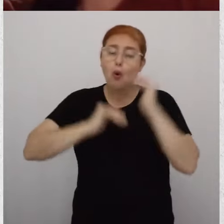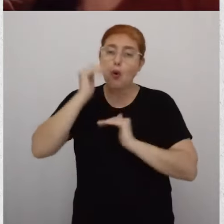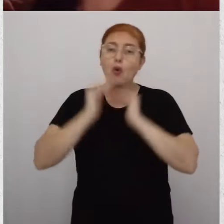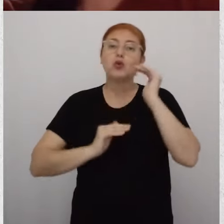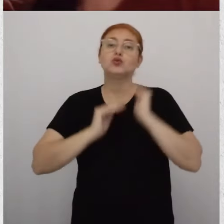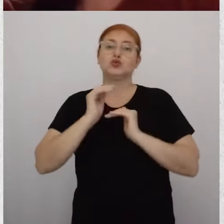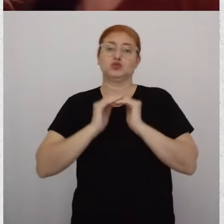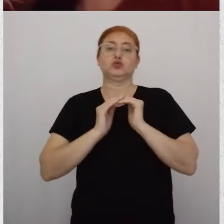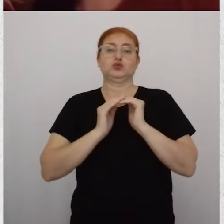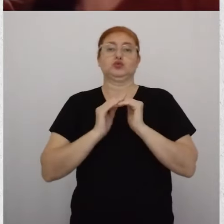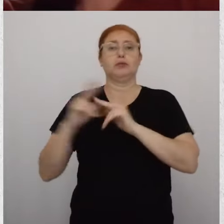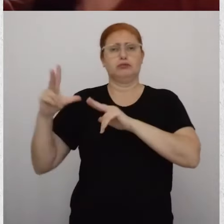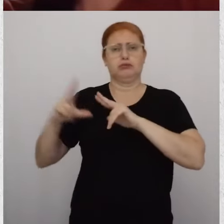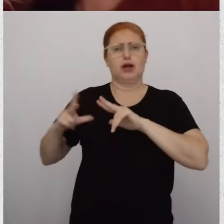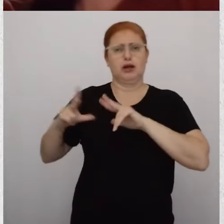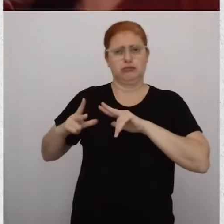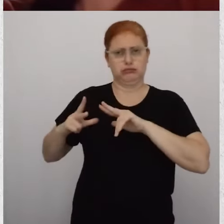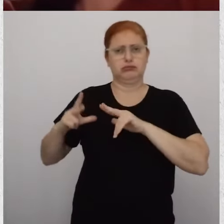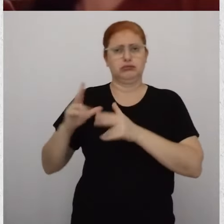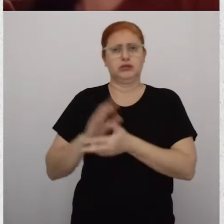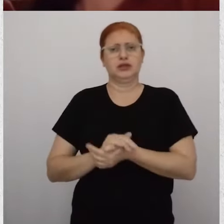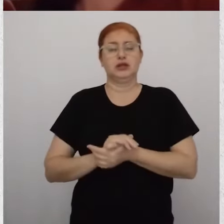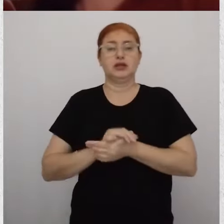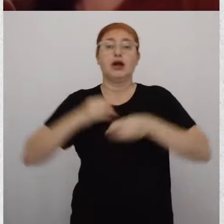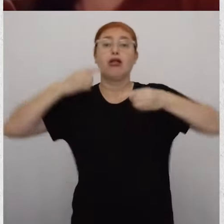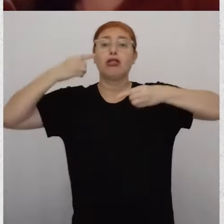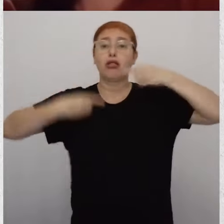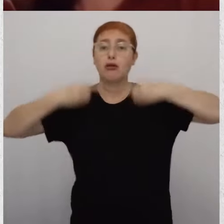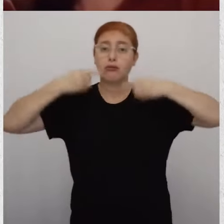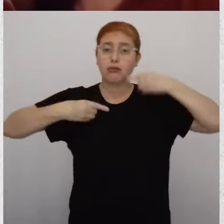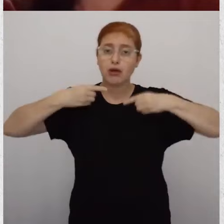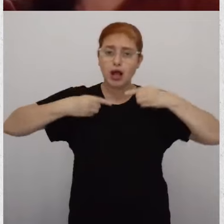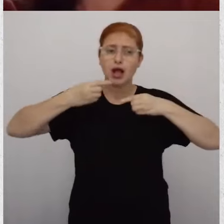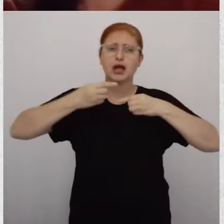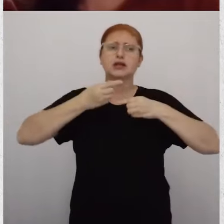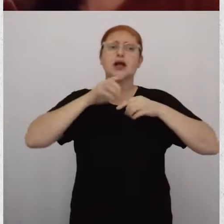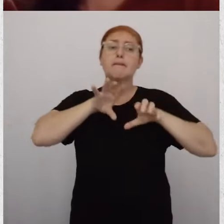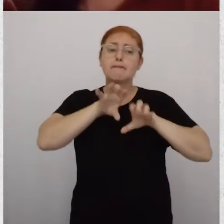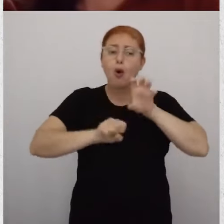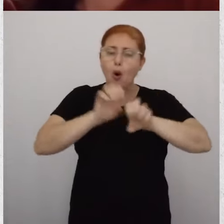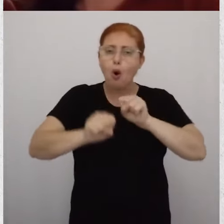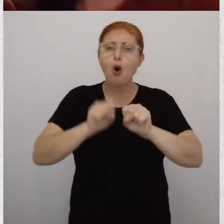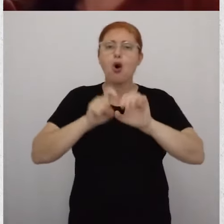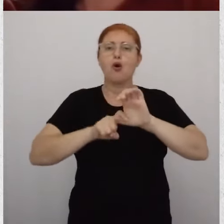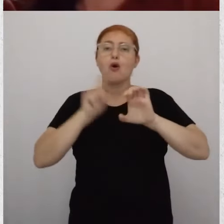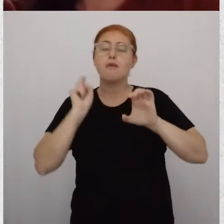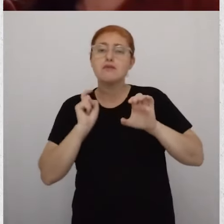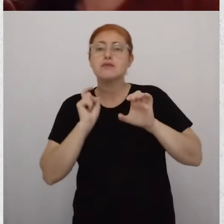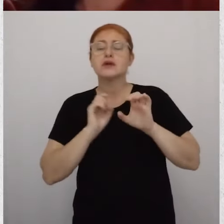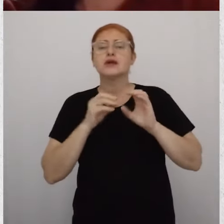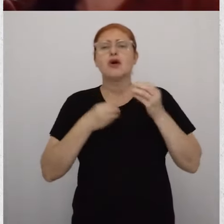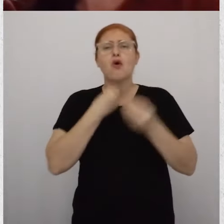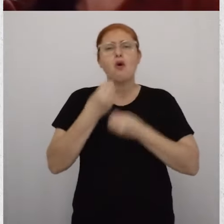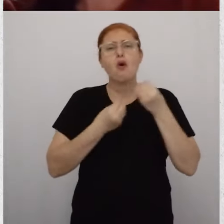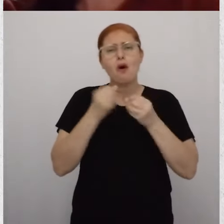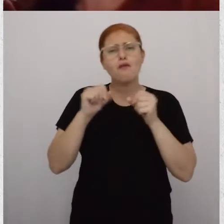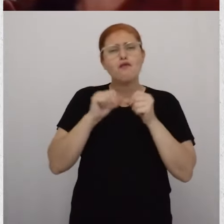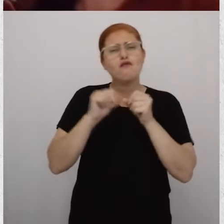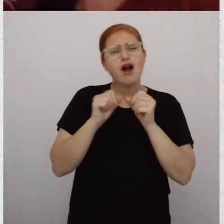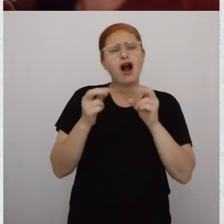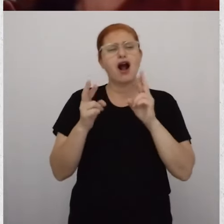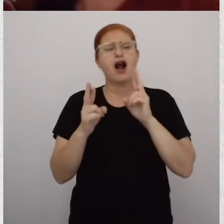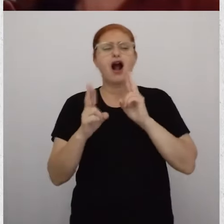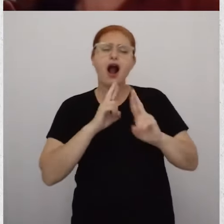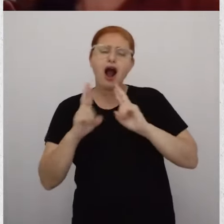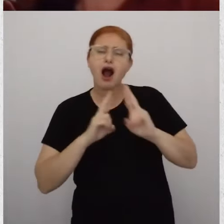si como um debate de busca de autonomia, né? Então, como é que tu faz essa